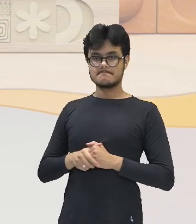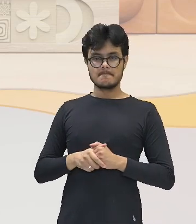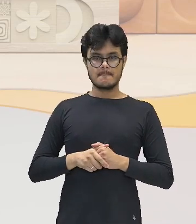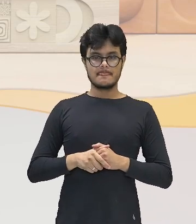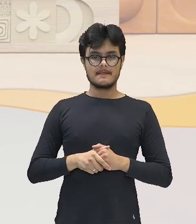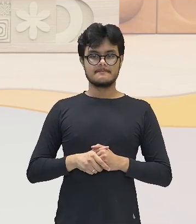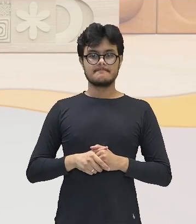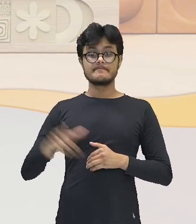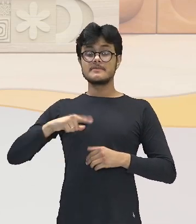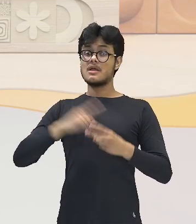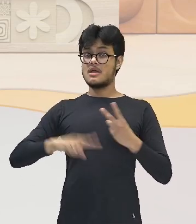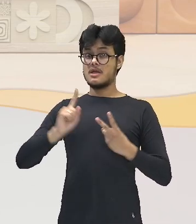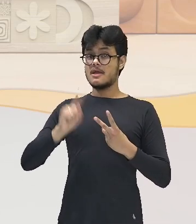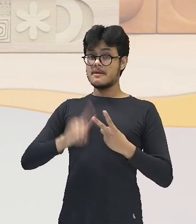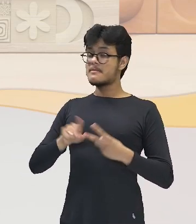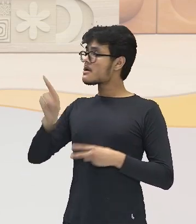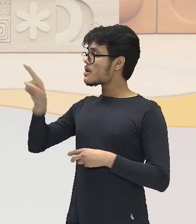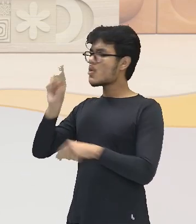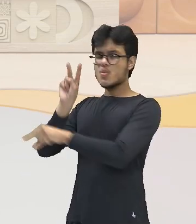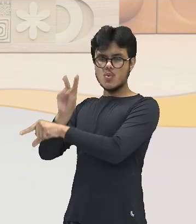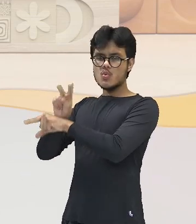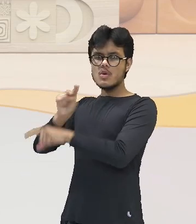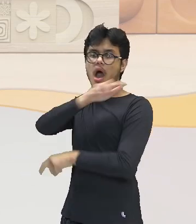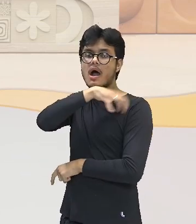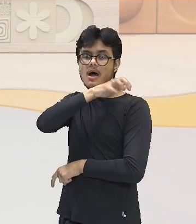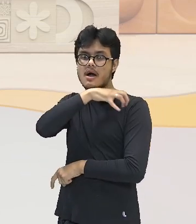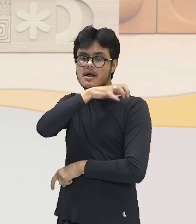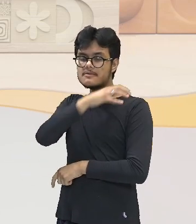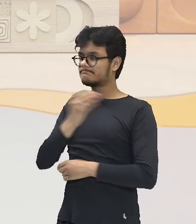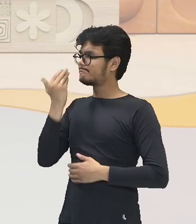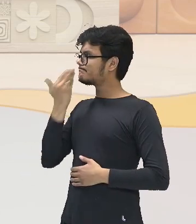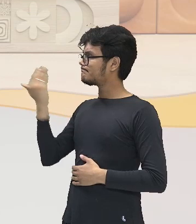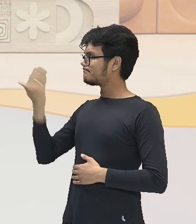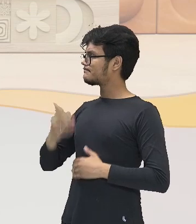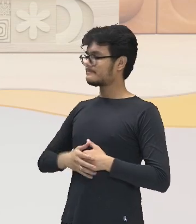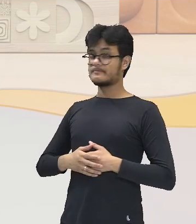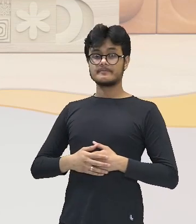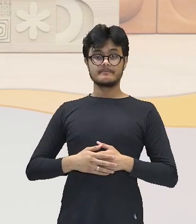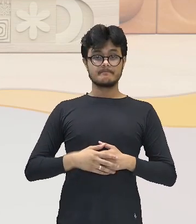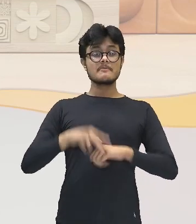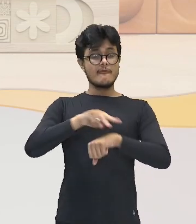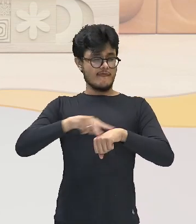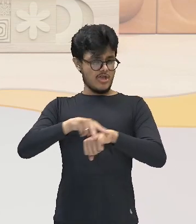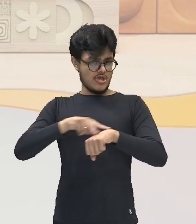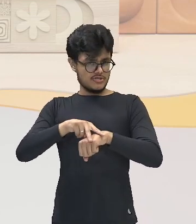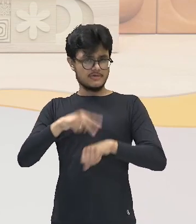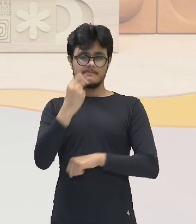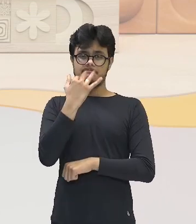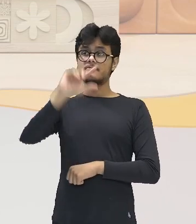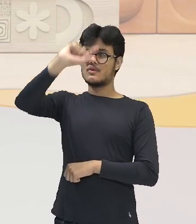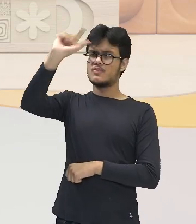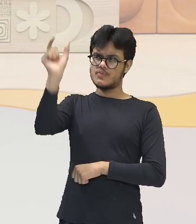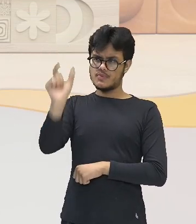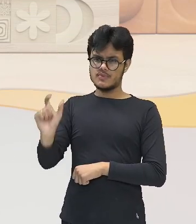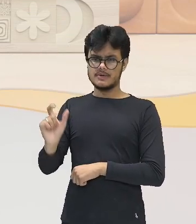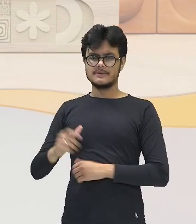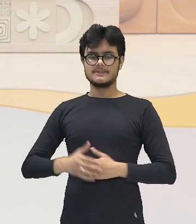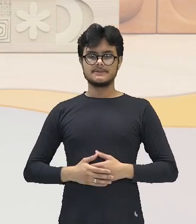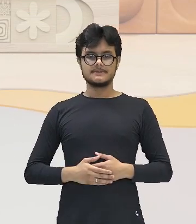as atividades também da pecuária, que apareceu agora em verde, em destaque ao longo do território dessa